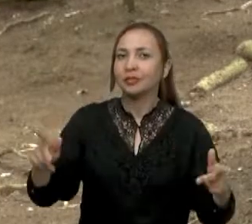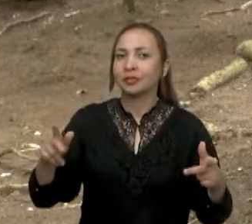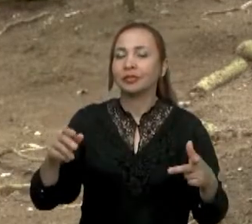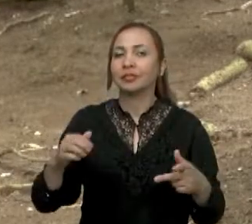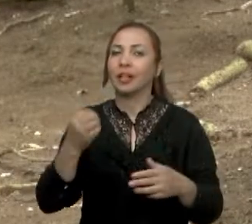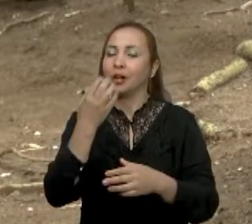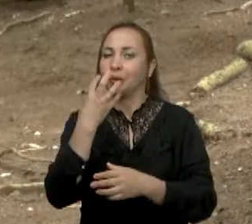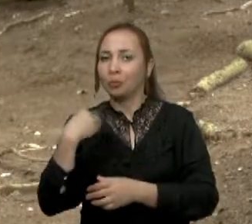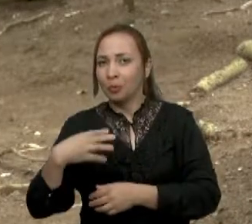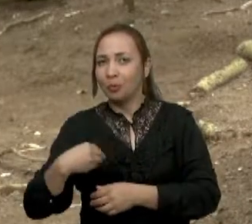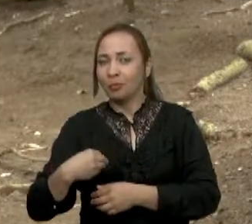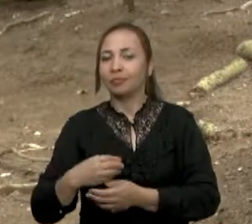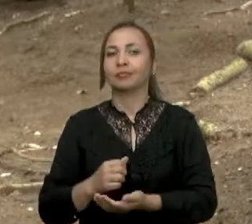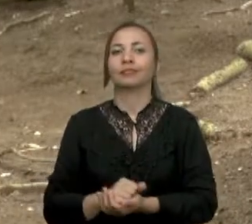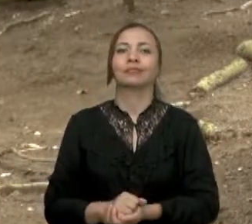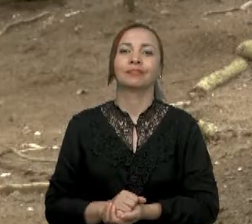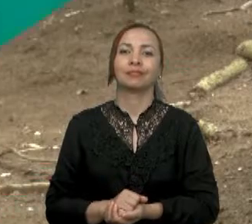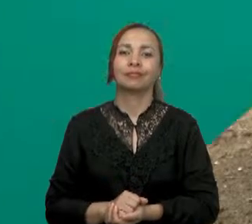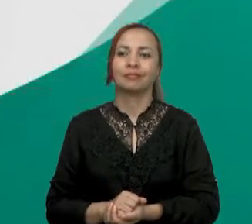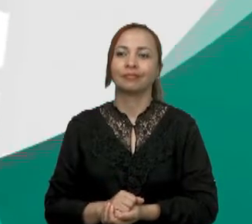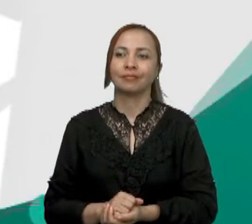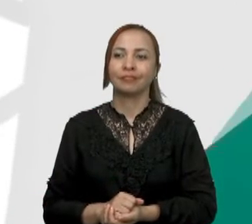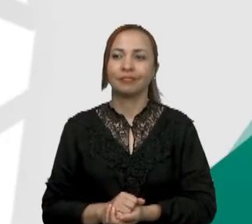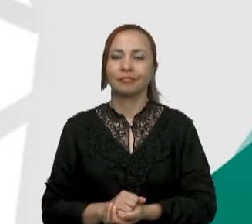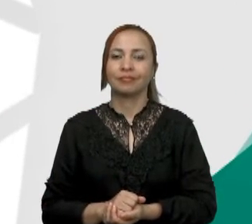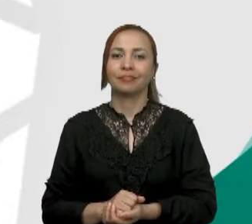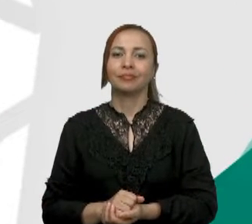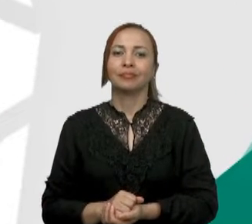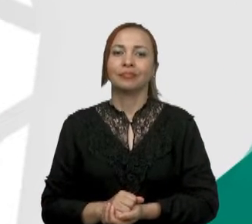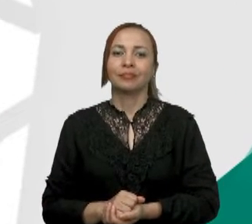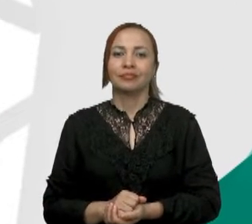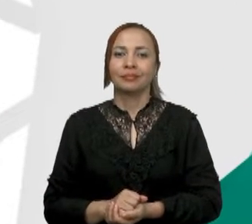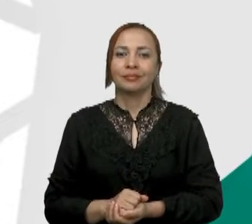diversidade de pequenos mamíferos da Caatinga i